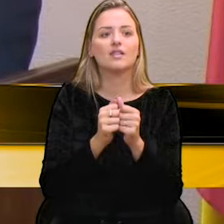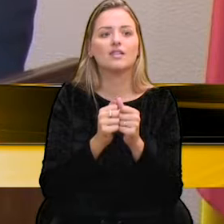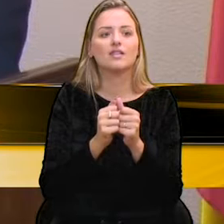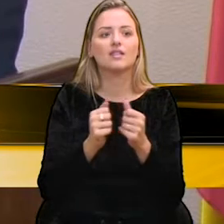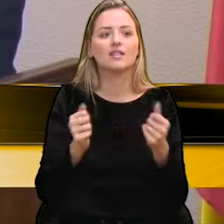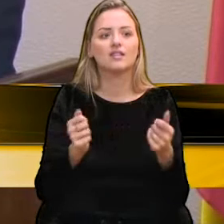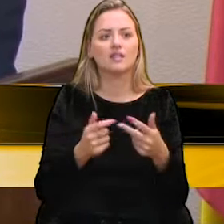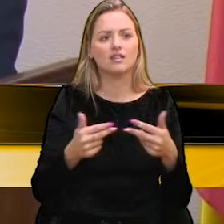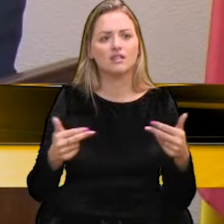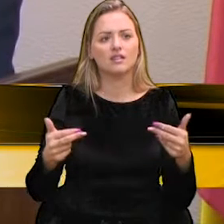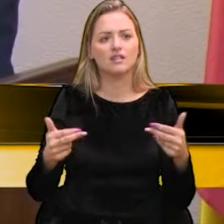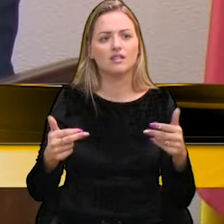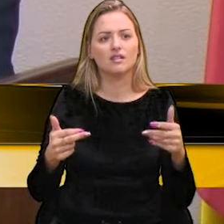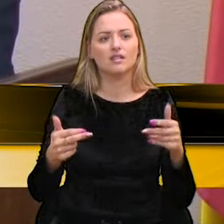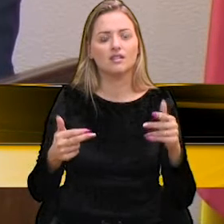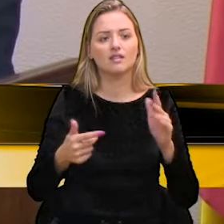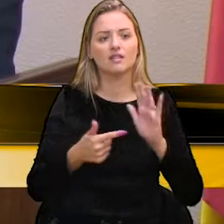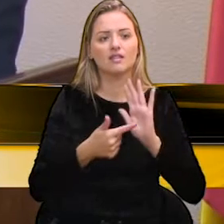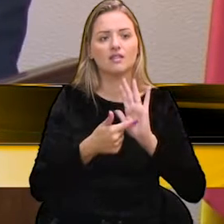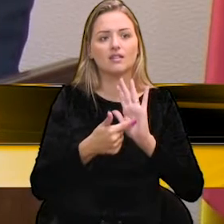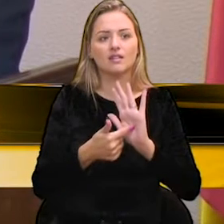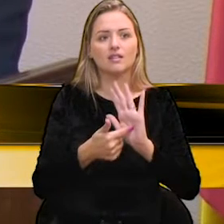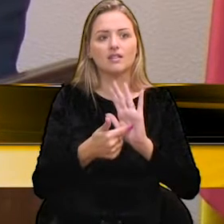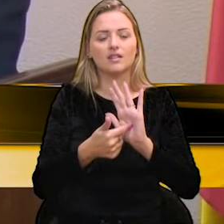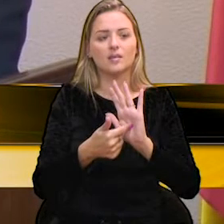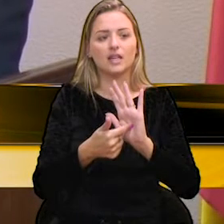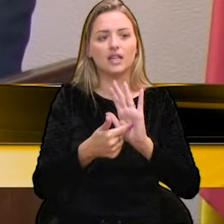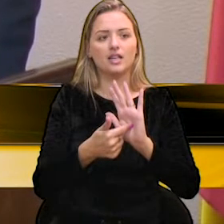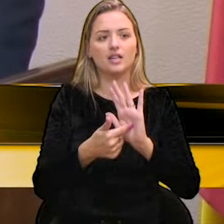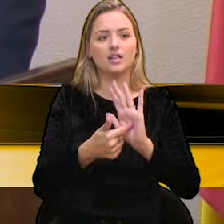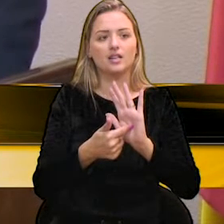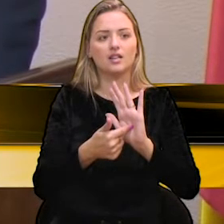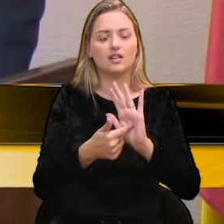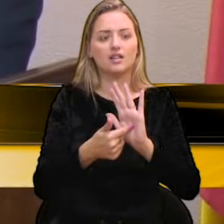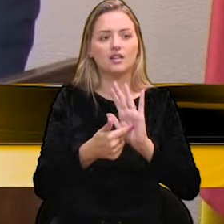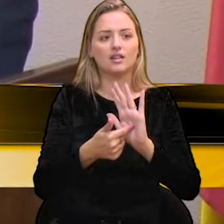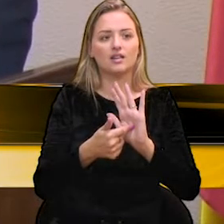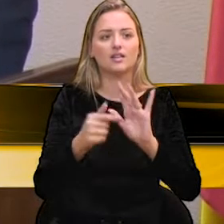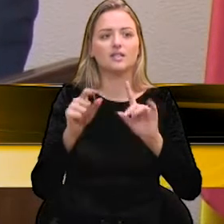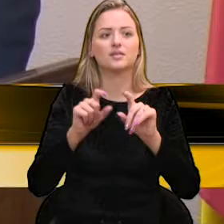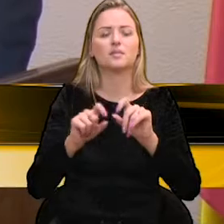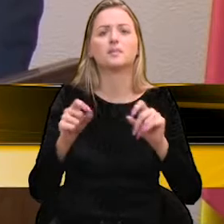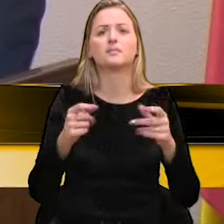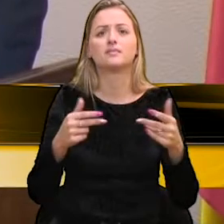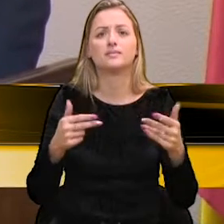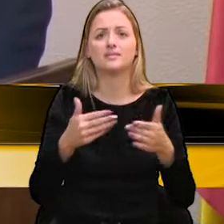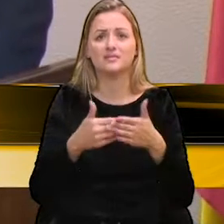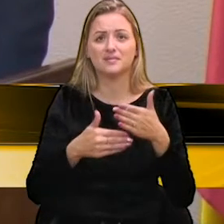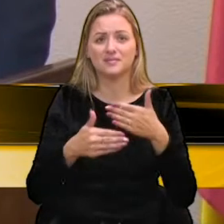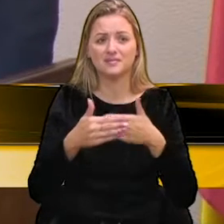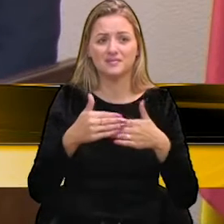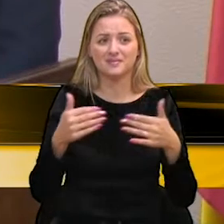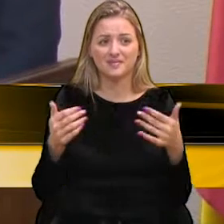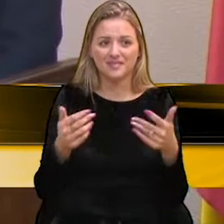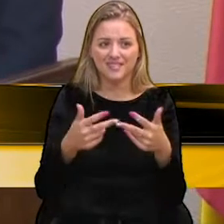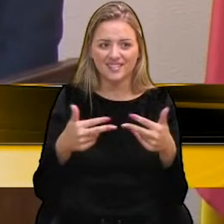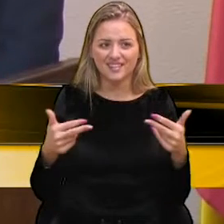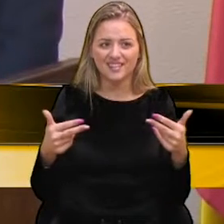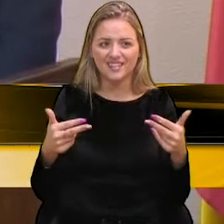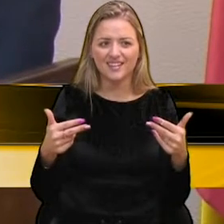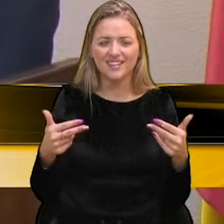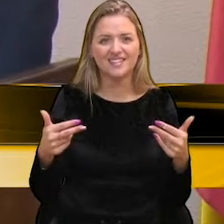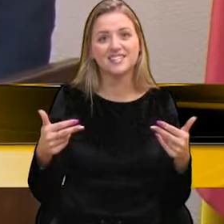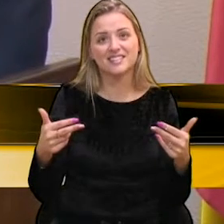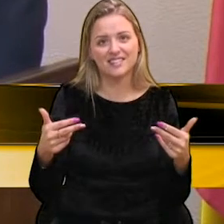religioso hoje? De maneira muito simples, né? Os próprios empresários, eles abrem as portas das suas instalações a grupos de